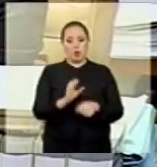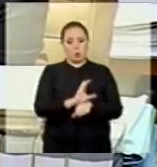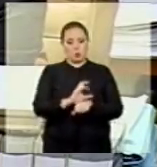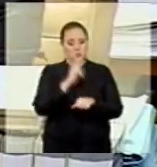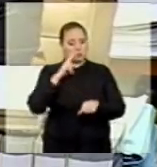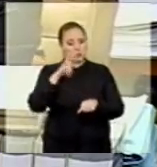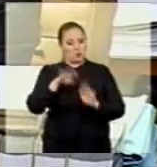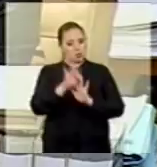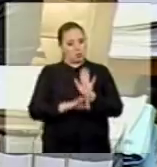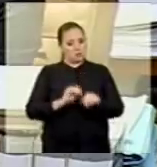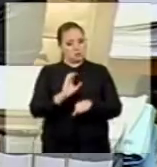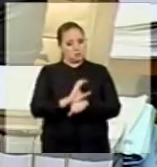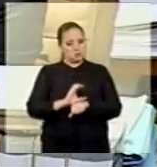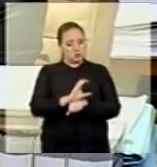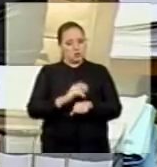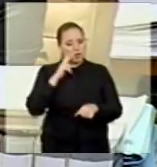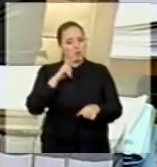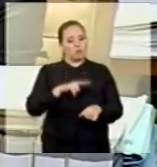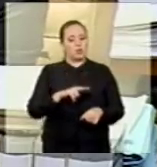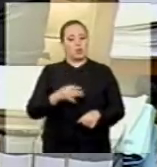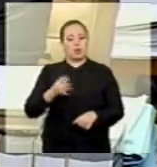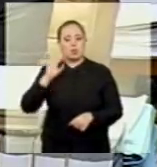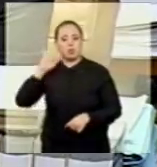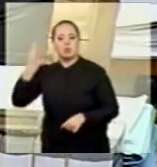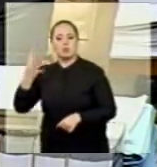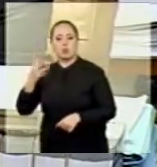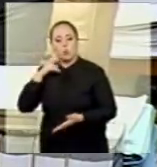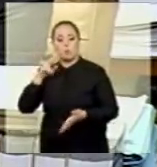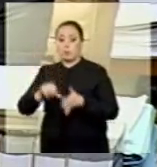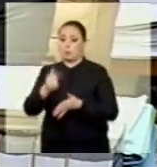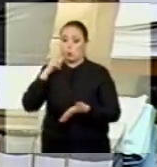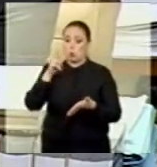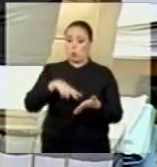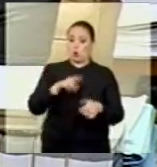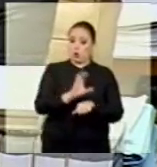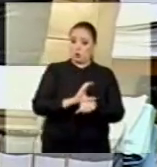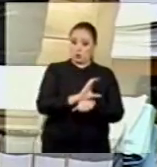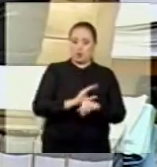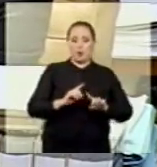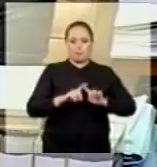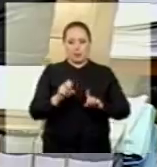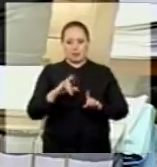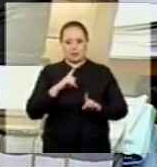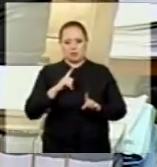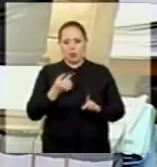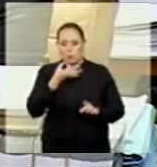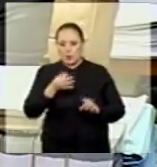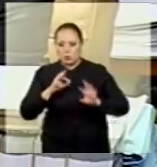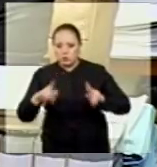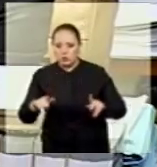e pautar sua atuação com base nela. Mas em caso de divergência, a palavra final é do